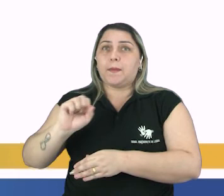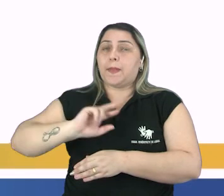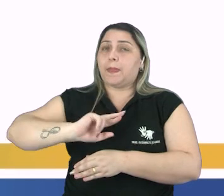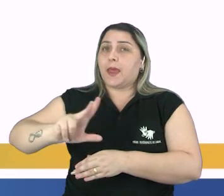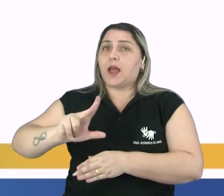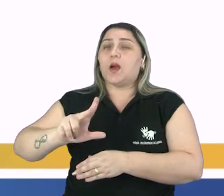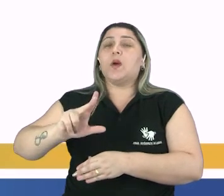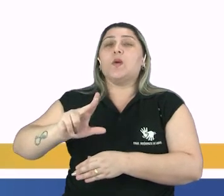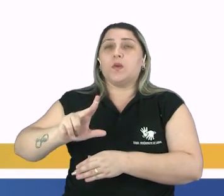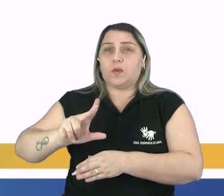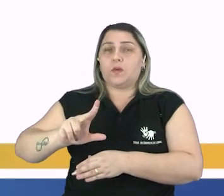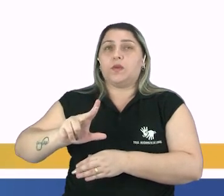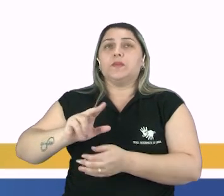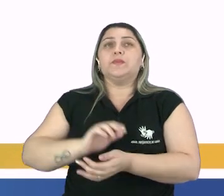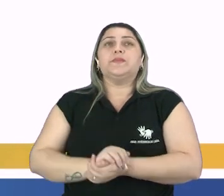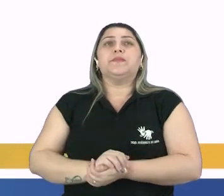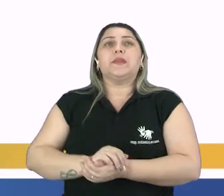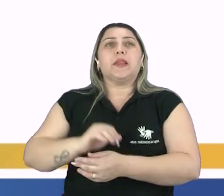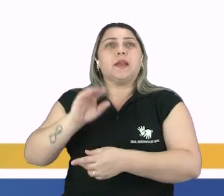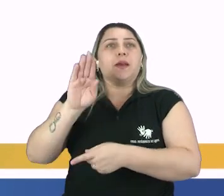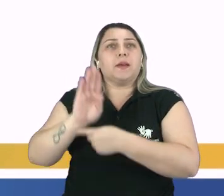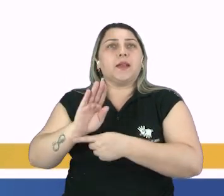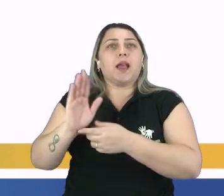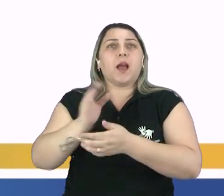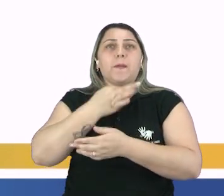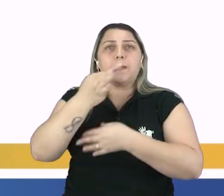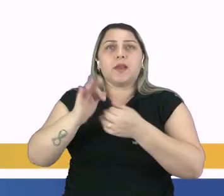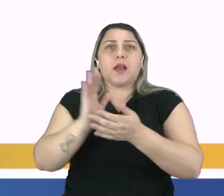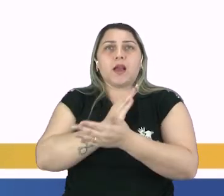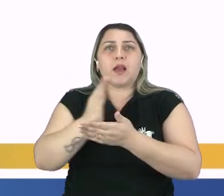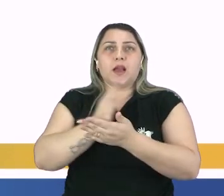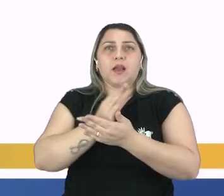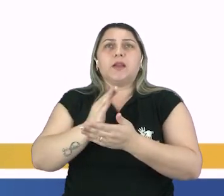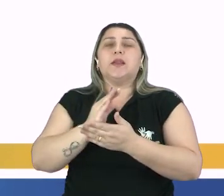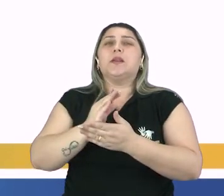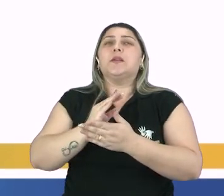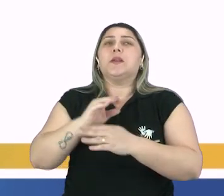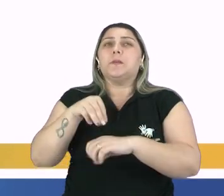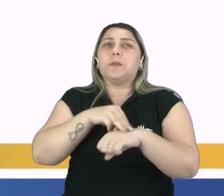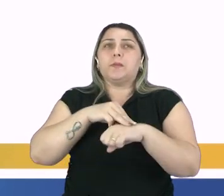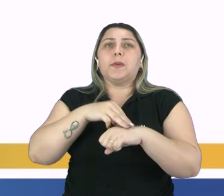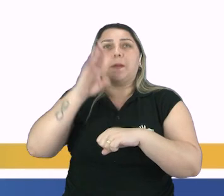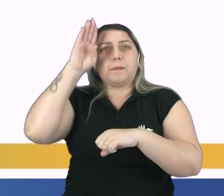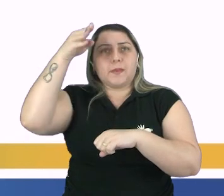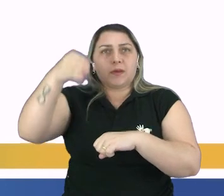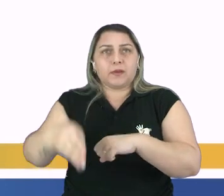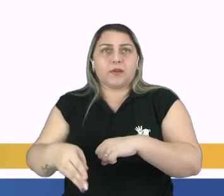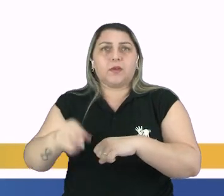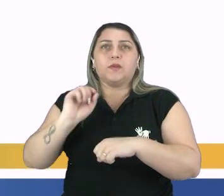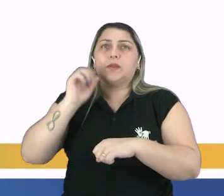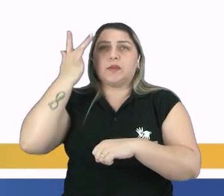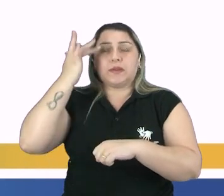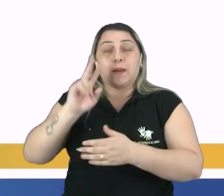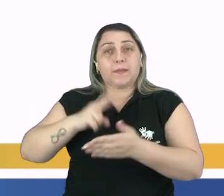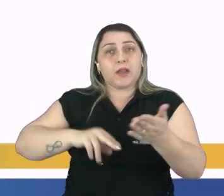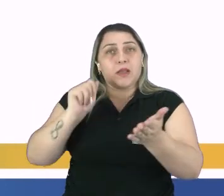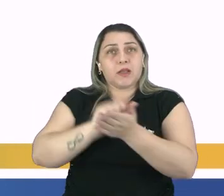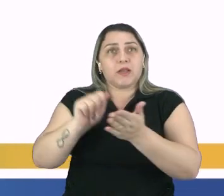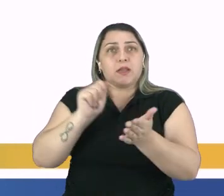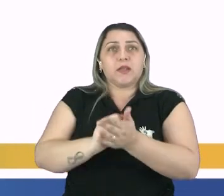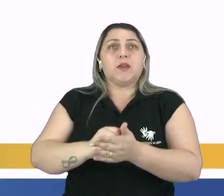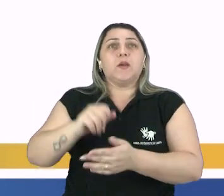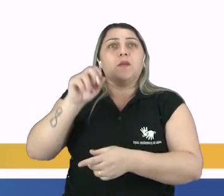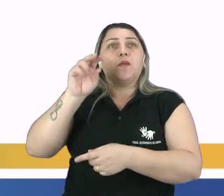homem é sábio o suficiente. A opinião de alguns é irrelevante em dados momentos, principalmente dos que não sabem ler e